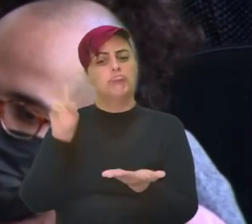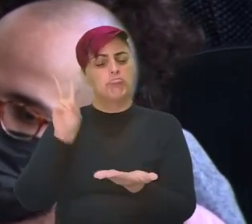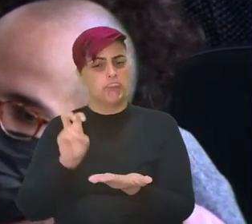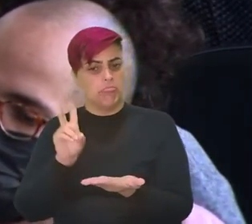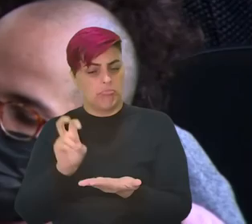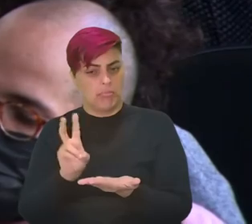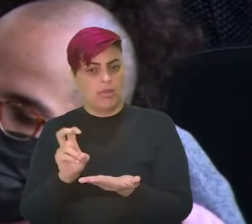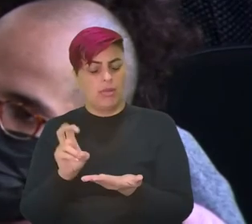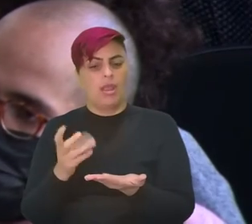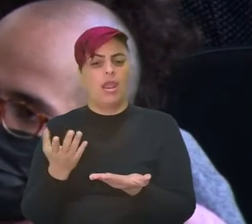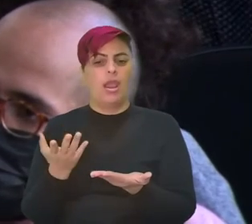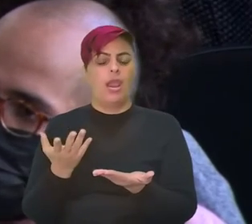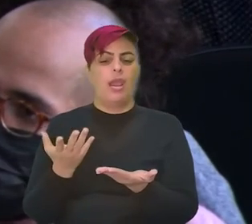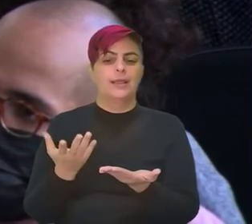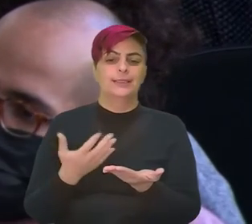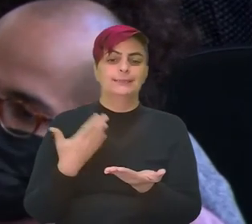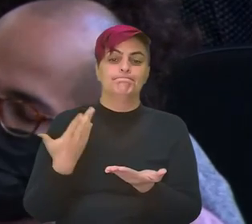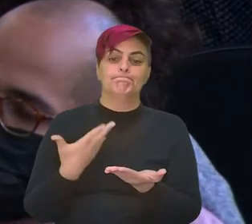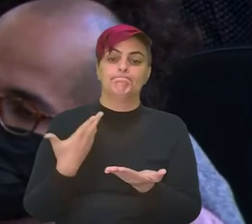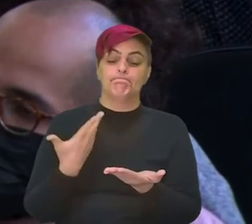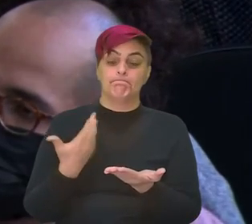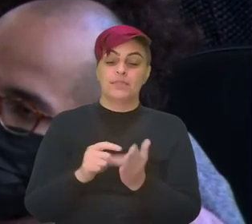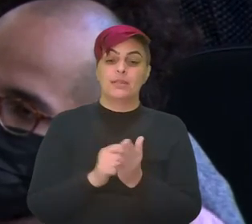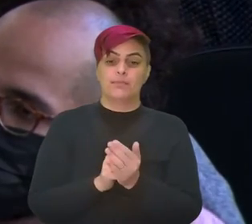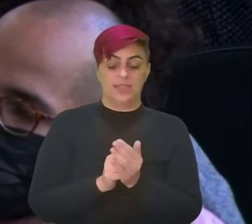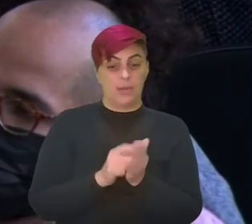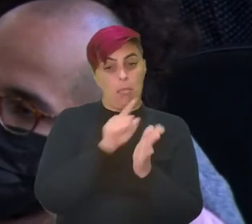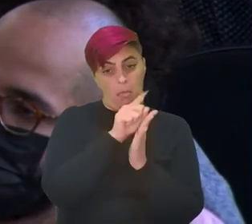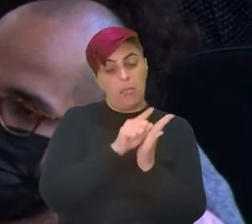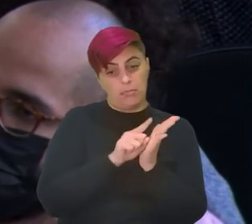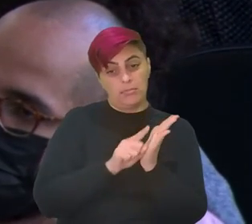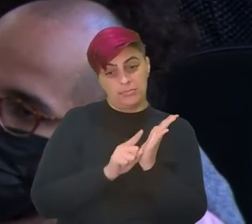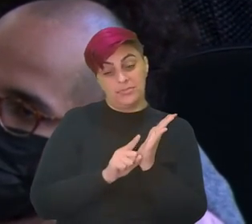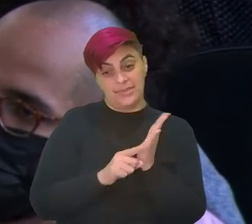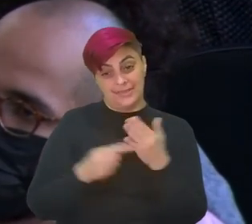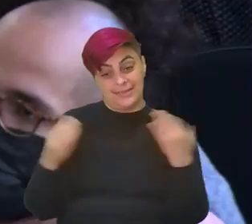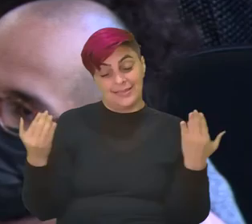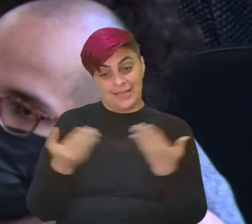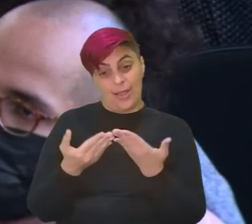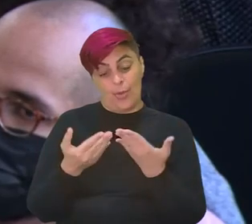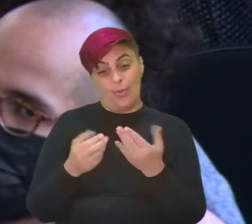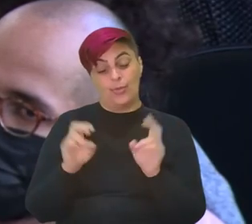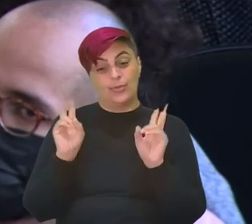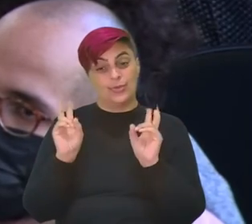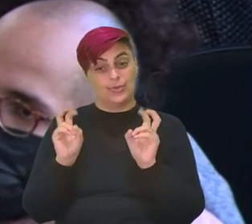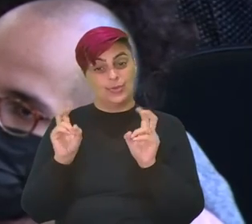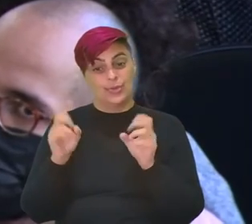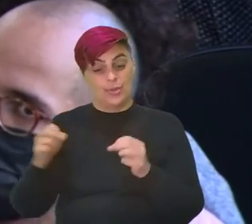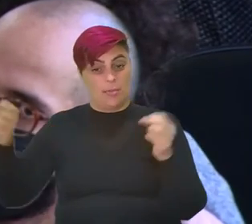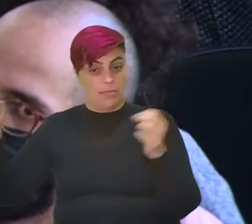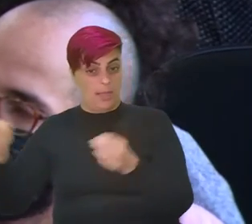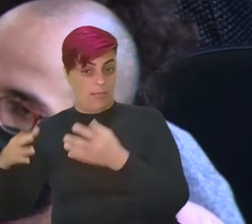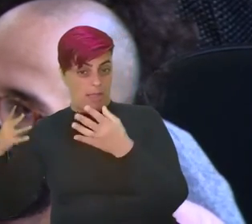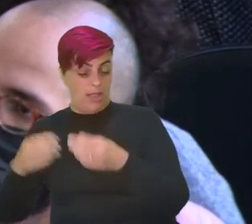trata de um tema bastante, vamos dizer, investigado na etnologia contemporânea. Nossa, que seria a relação entre os